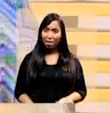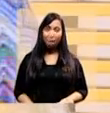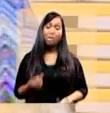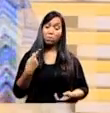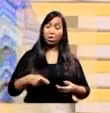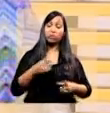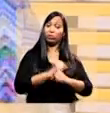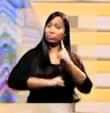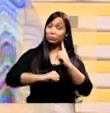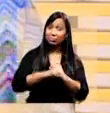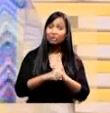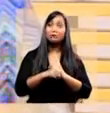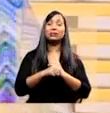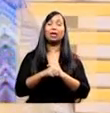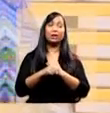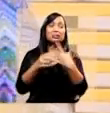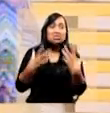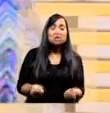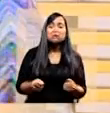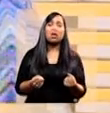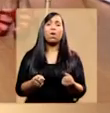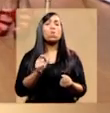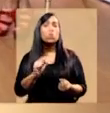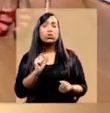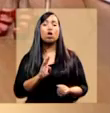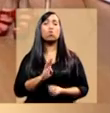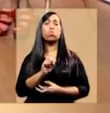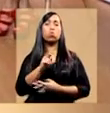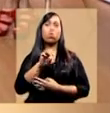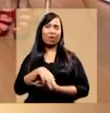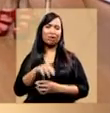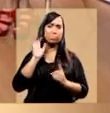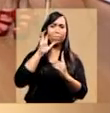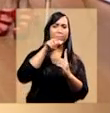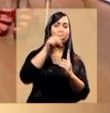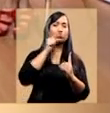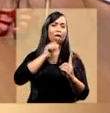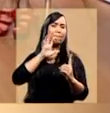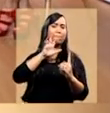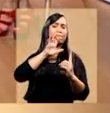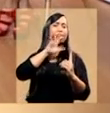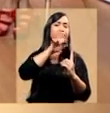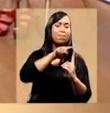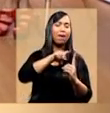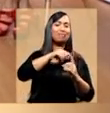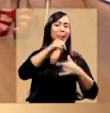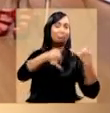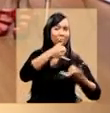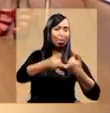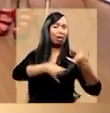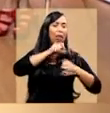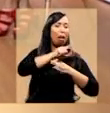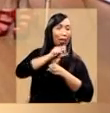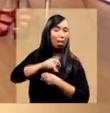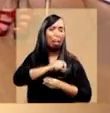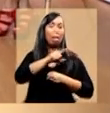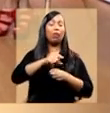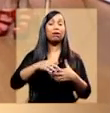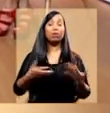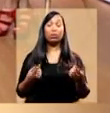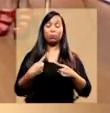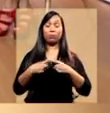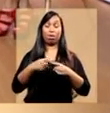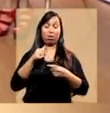essa sociedade admitir o bullying, por exemplo, com relação às mulheres em geral, às brincadeiras. Para que